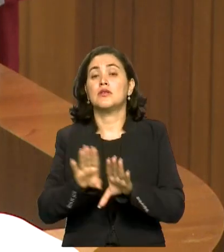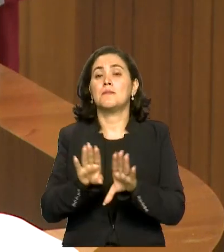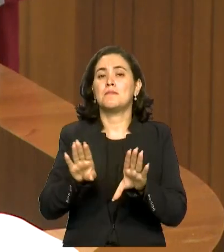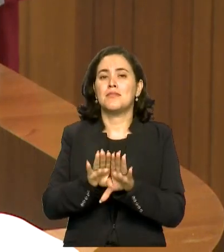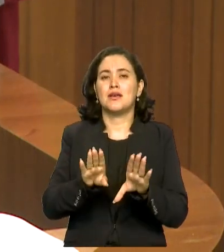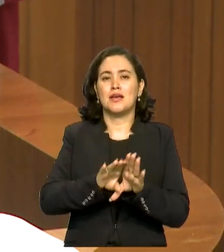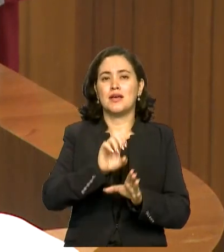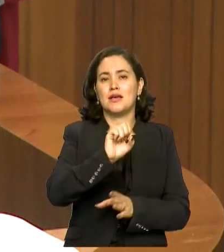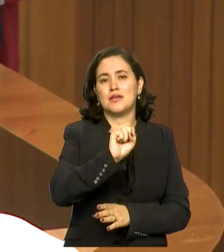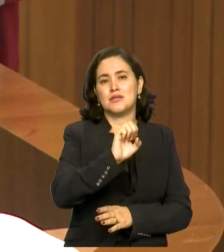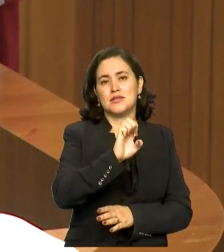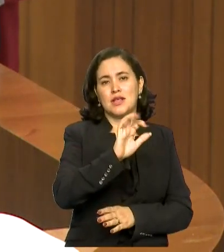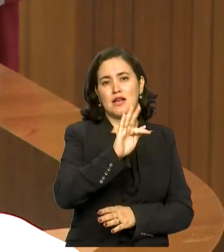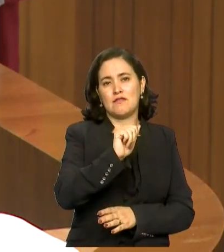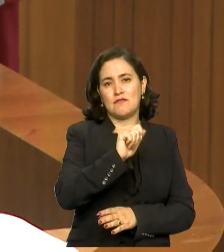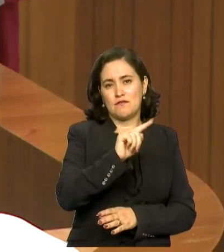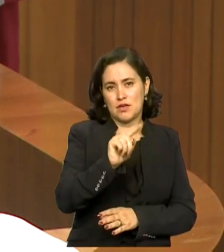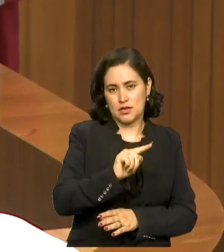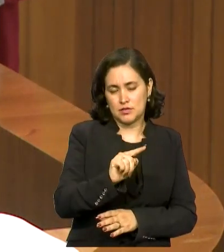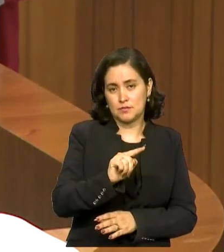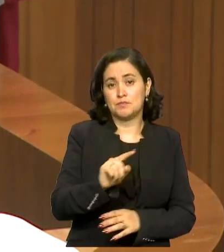ainda houve a Lei